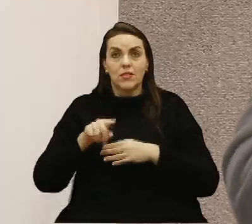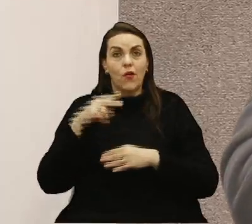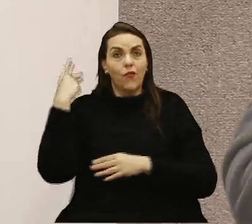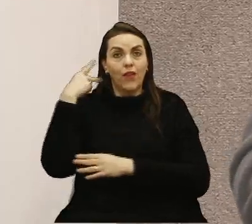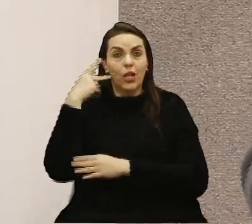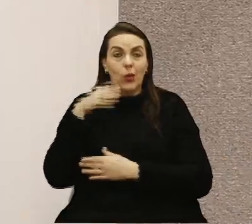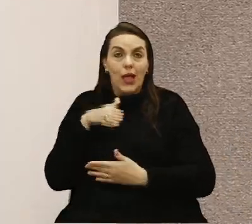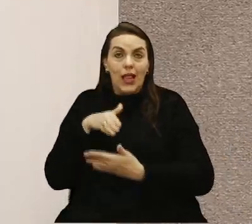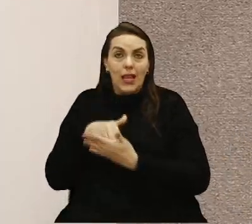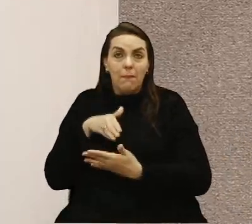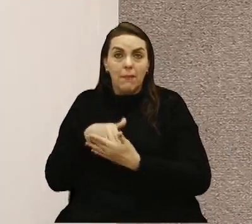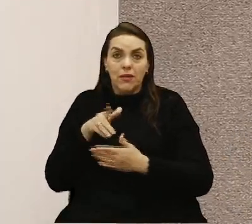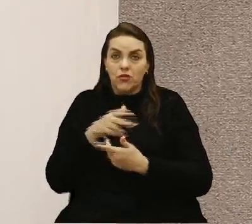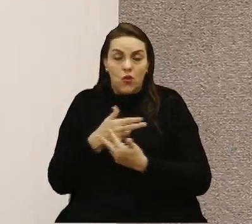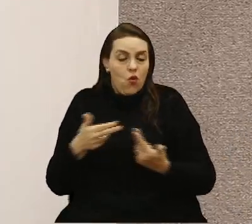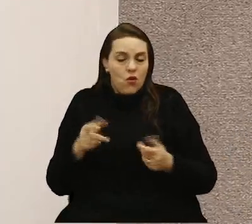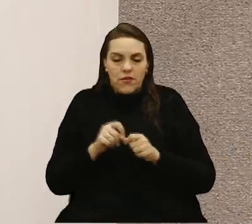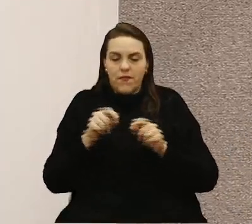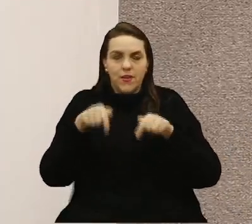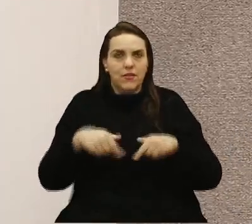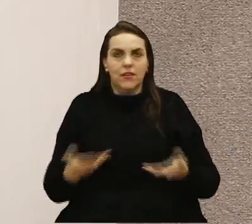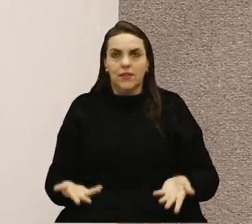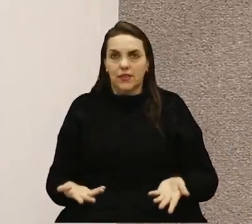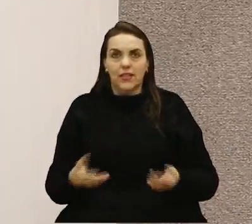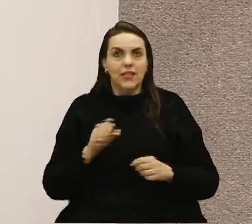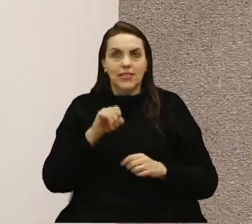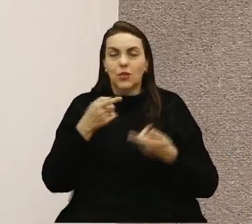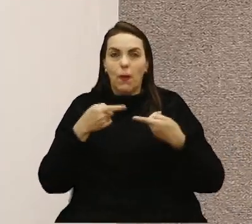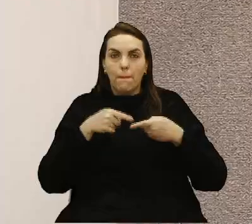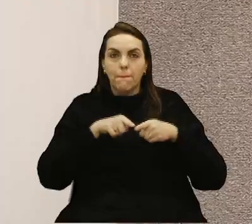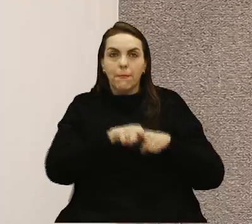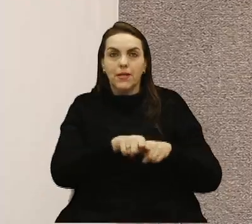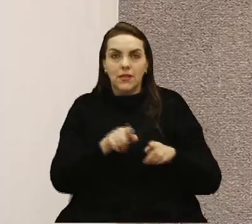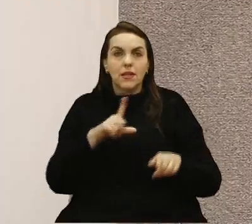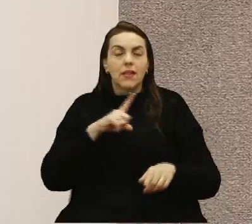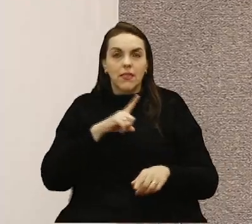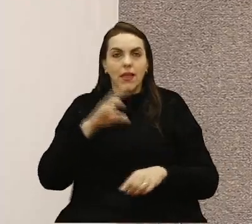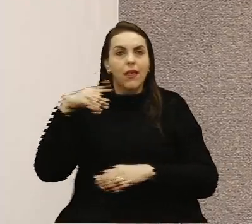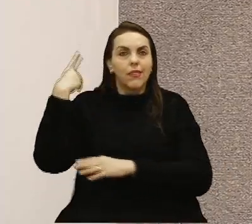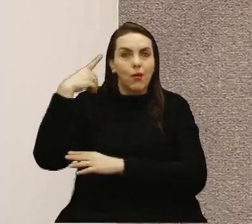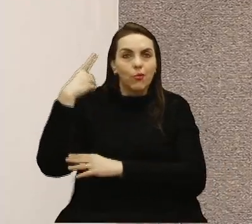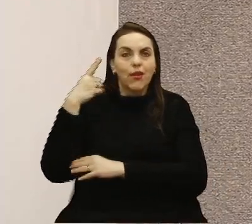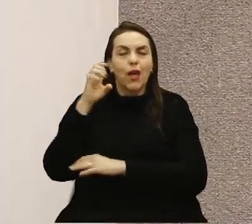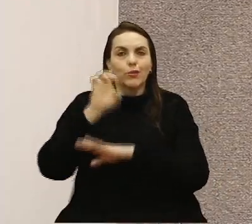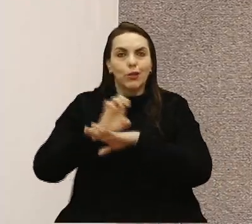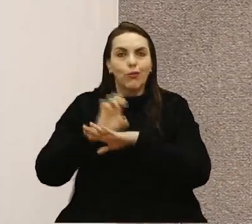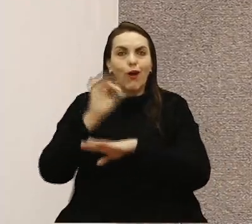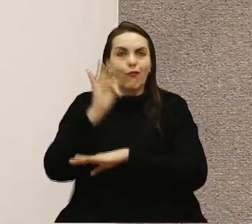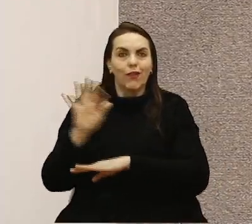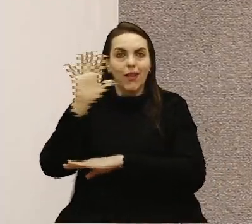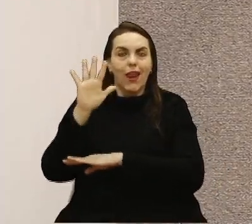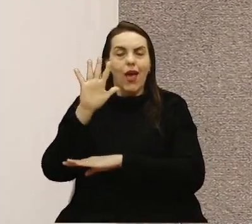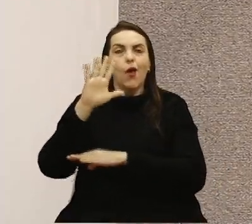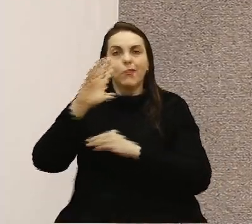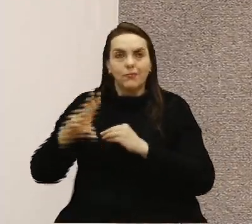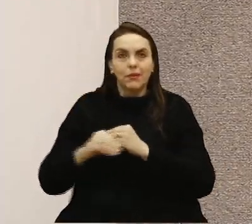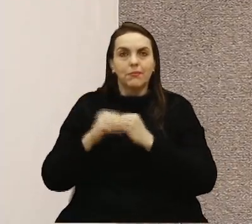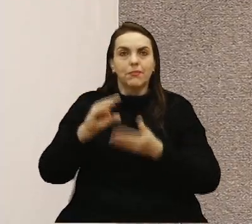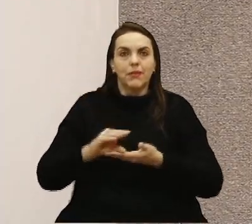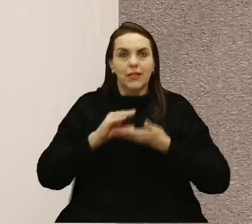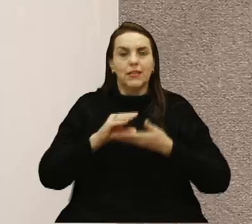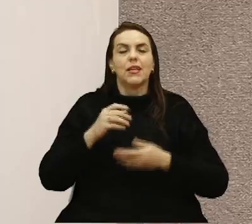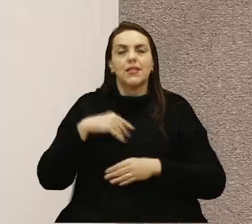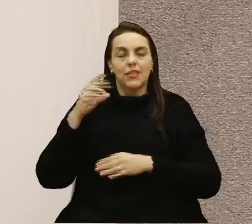ao que nós fazemos aqui. Se não fosse a parceria que nós temos com deputados estaduais, federais, para trazer emendas à cidade, para provocar